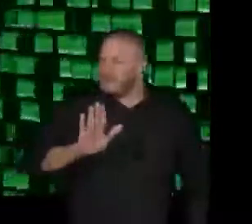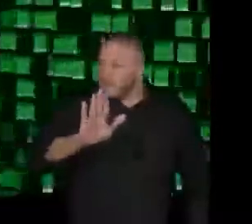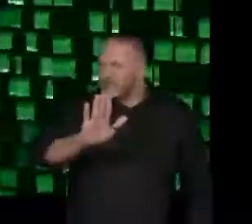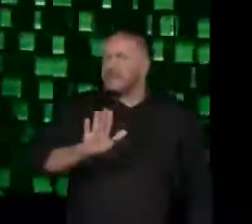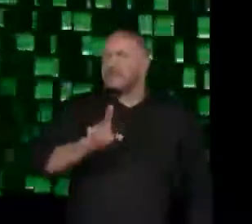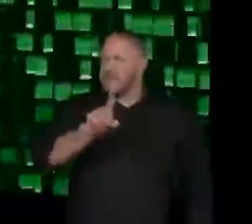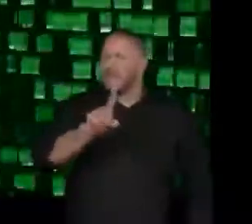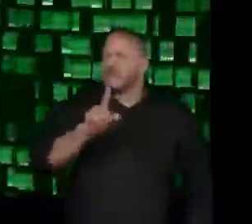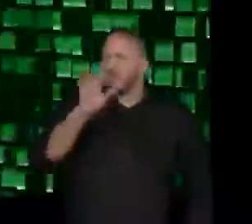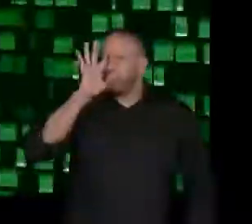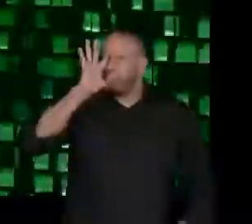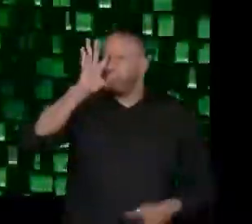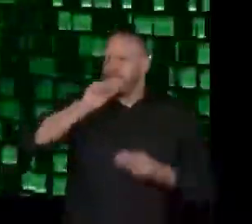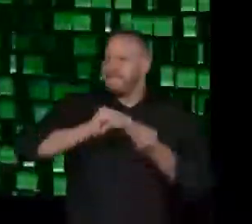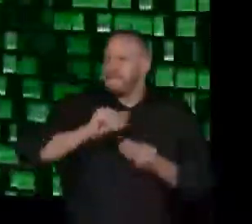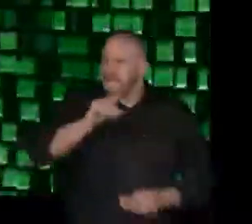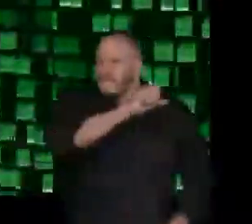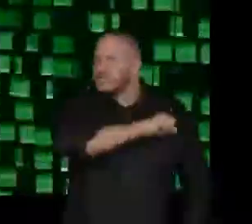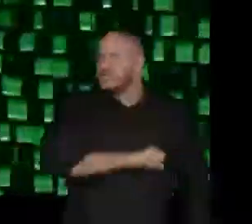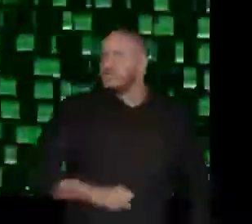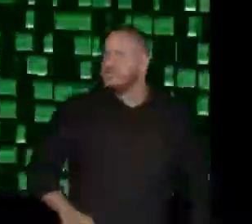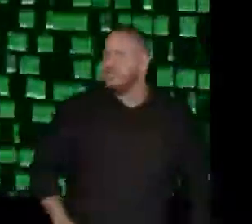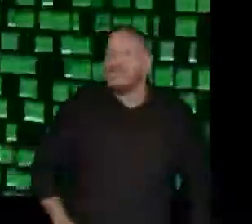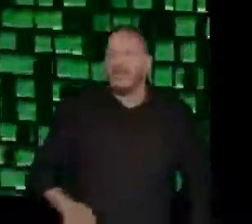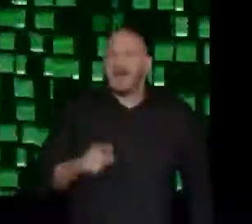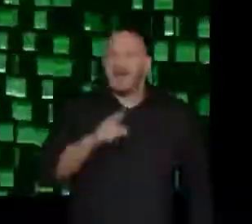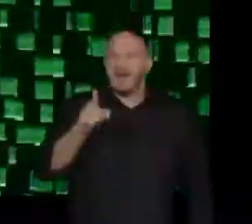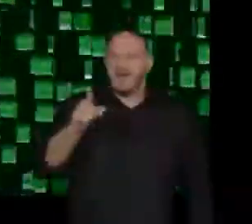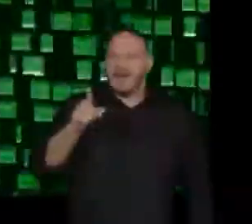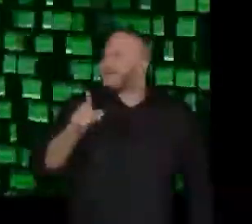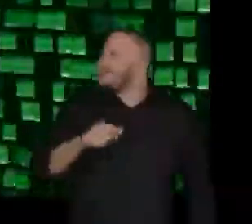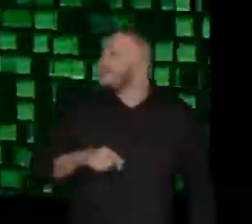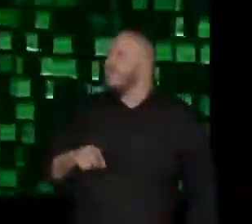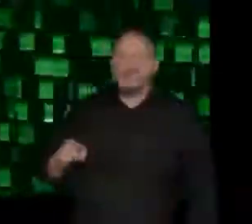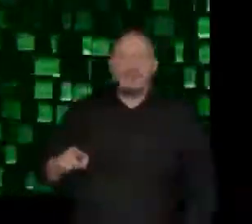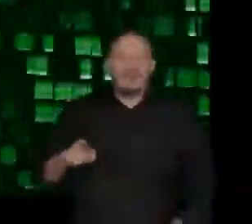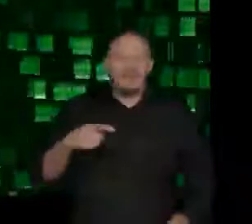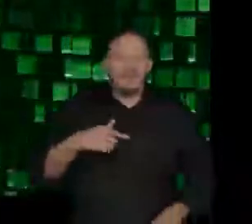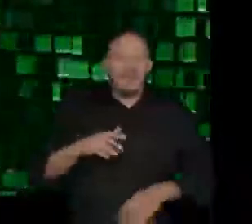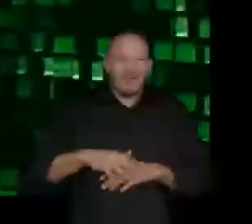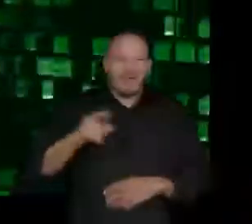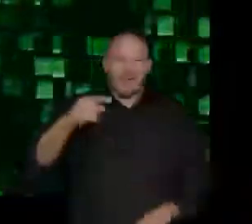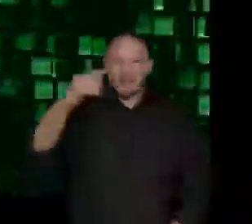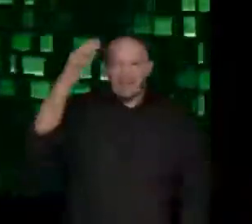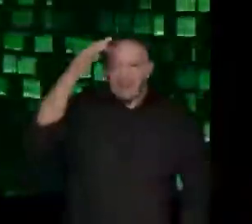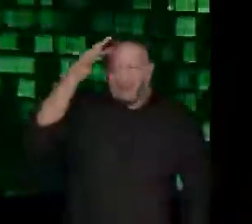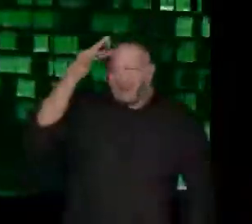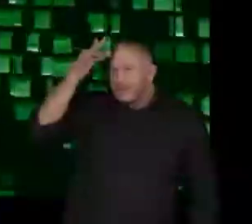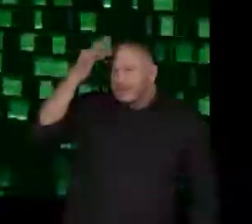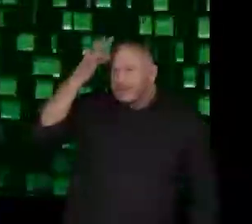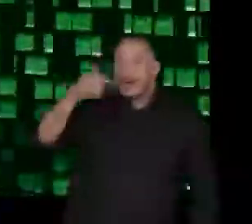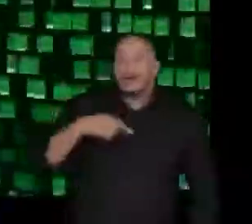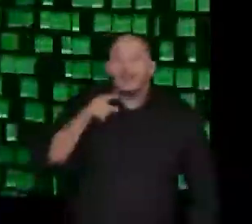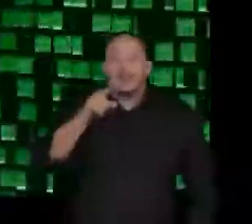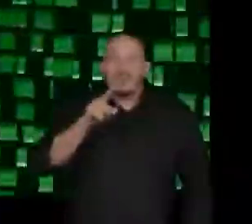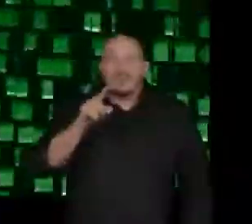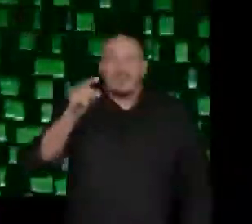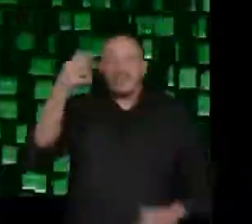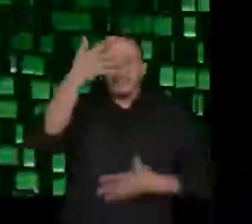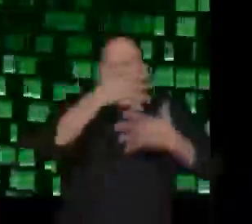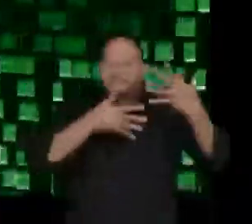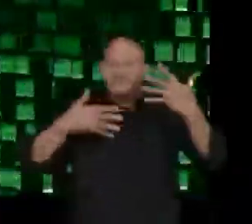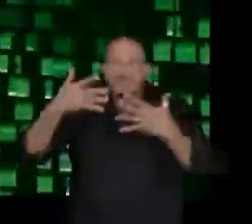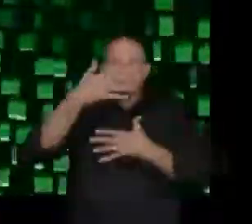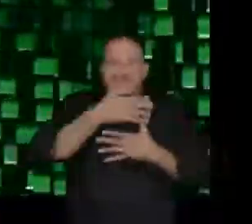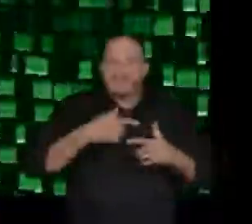Peraí, já saquei tudo. Foi o oráculo que colocou a gente aqui, porque essa imagem, esse